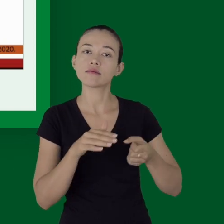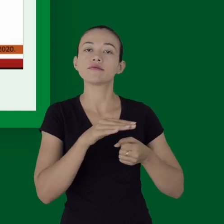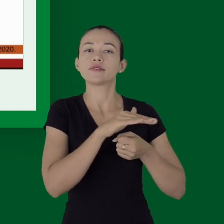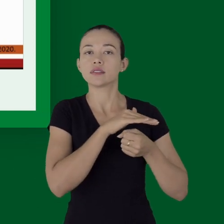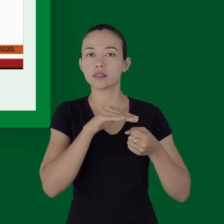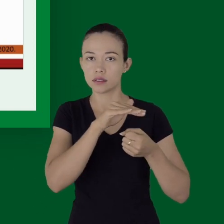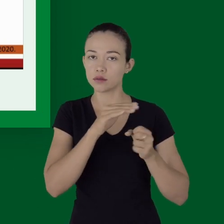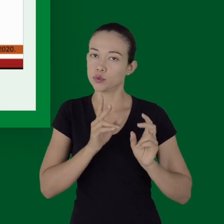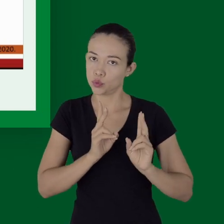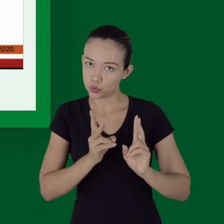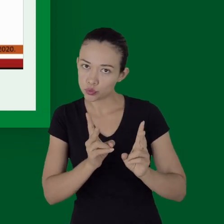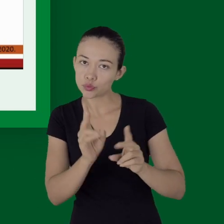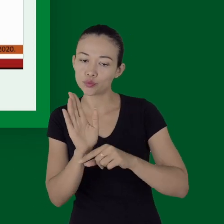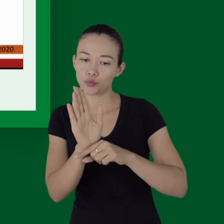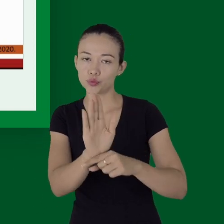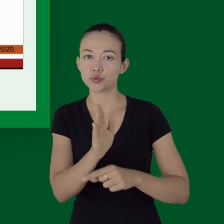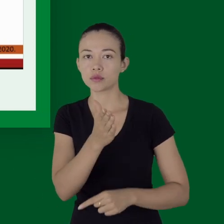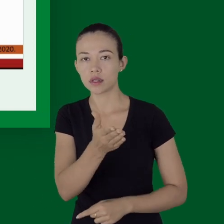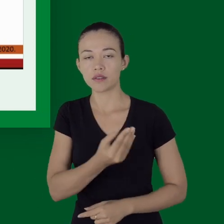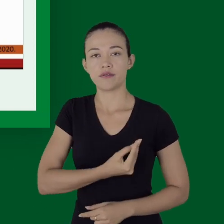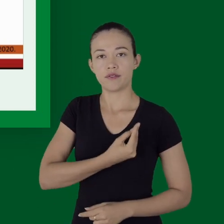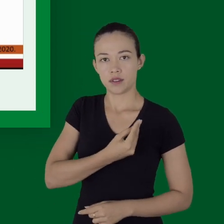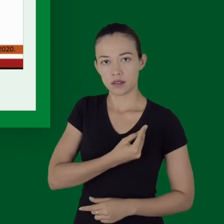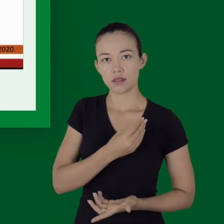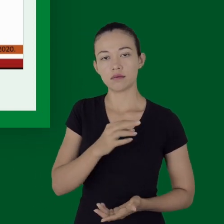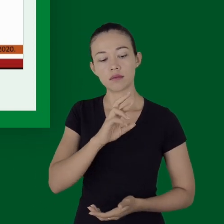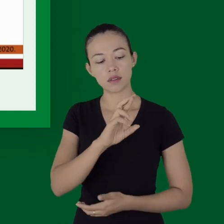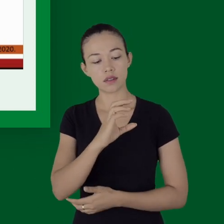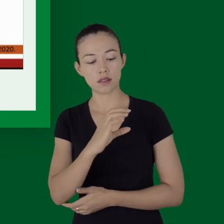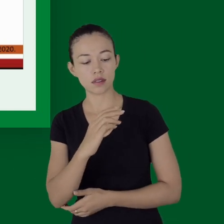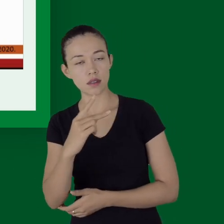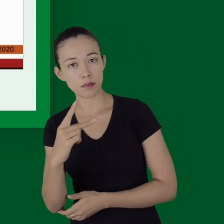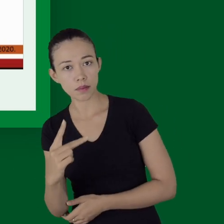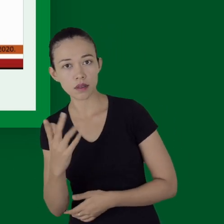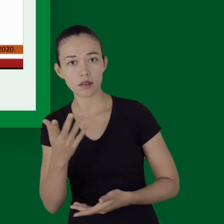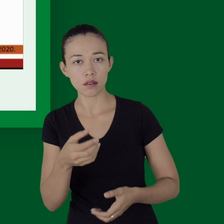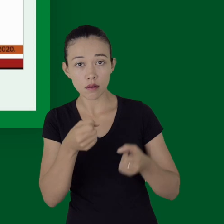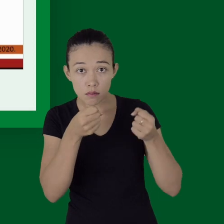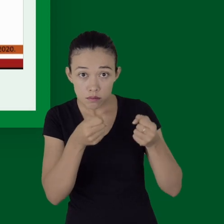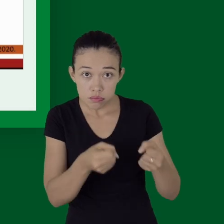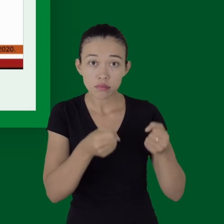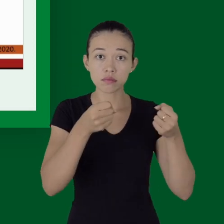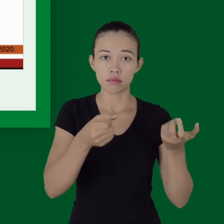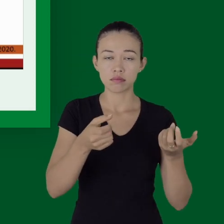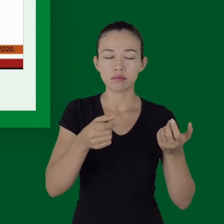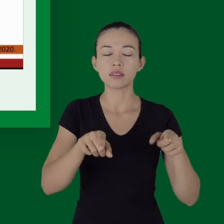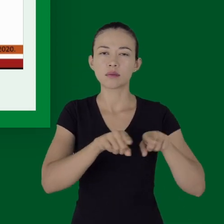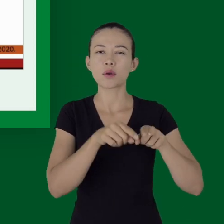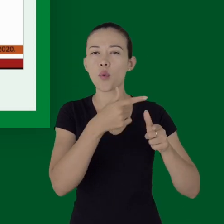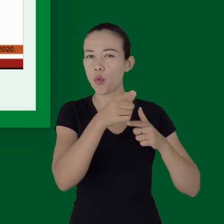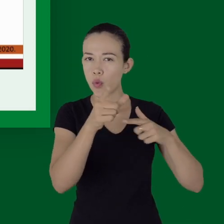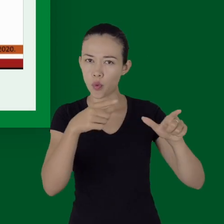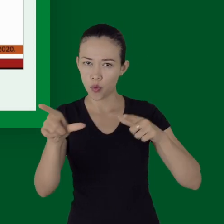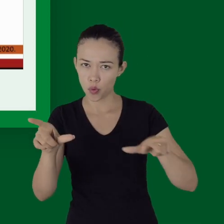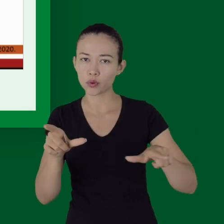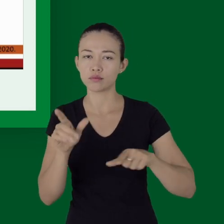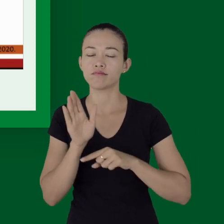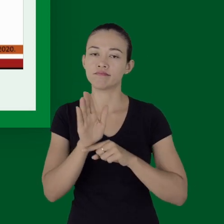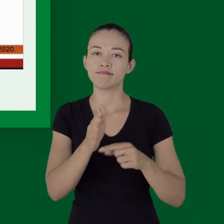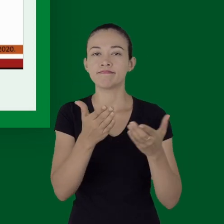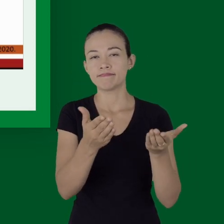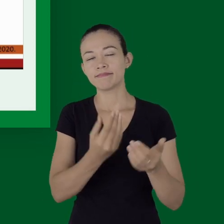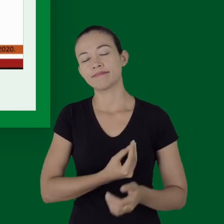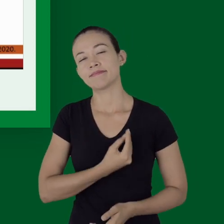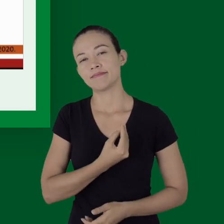E aí continuar com suporte avançado de vida. Então, uma RCP de alta qualidade, desfibrilação sim indicada e as outras